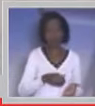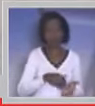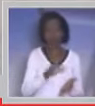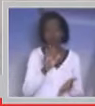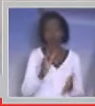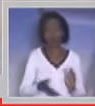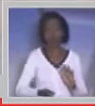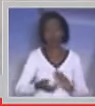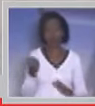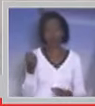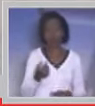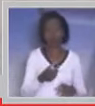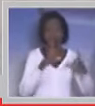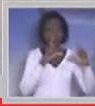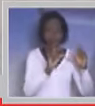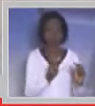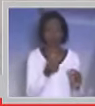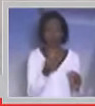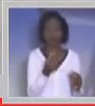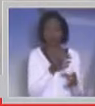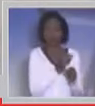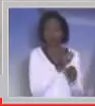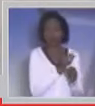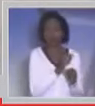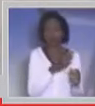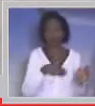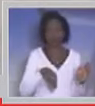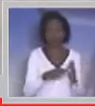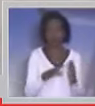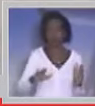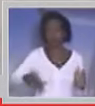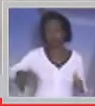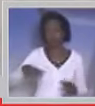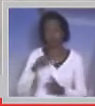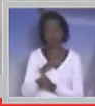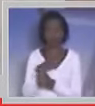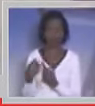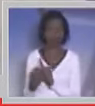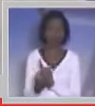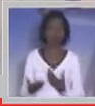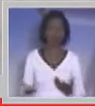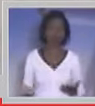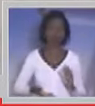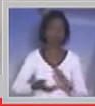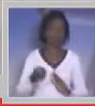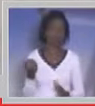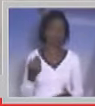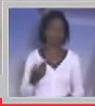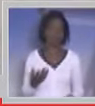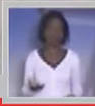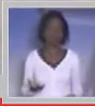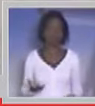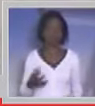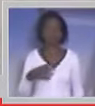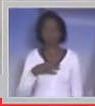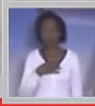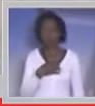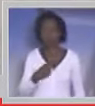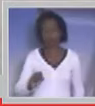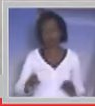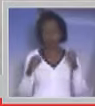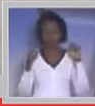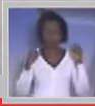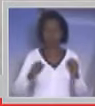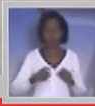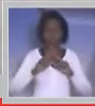o orçamento usa os orçamentos das áreas sociais só queria deixar aqui a nossa indignação o nosso